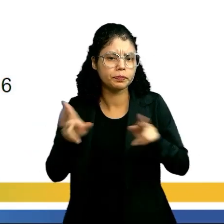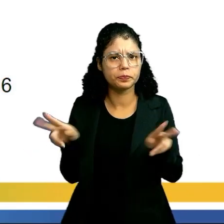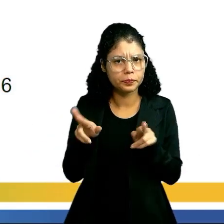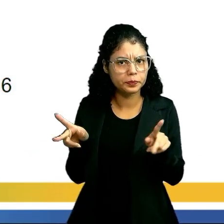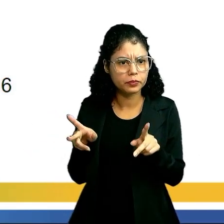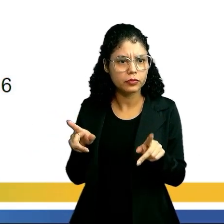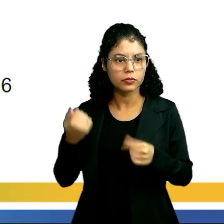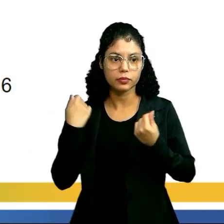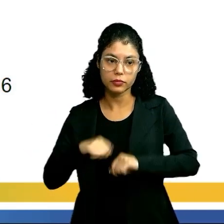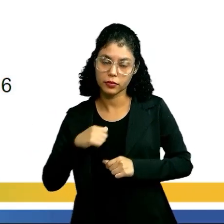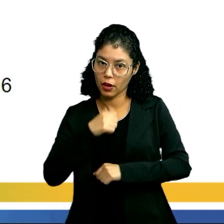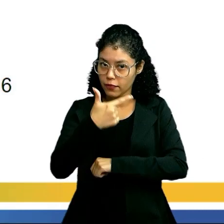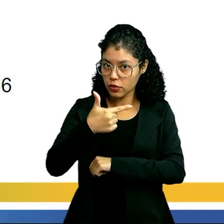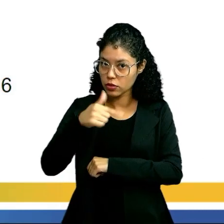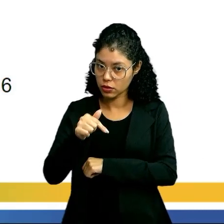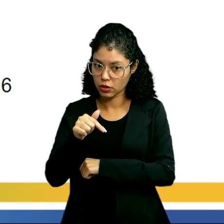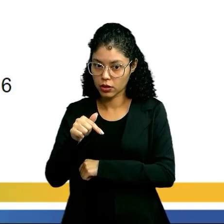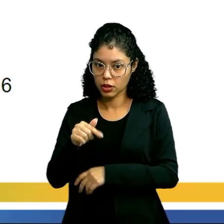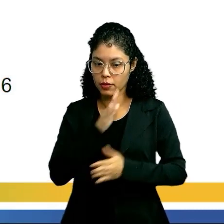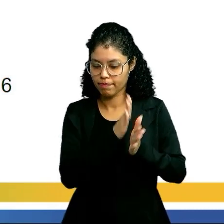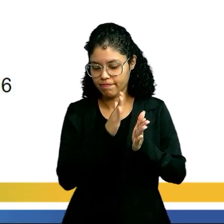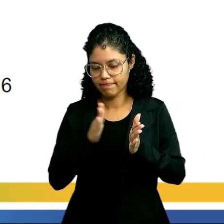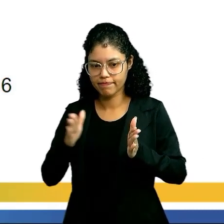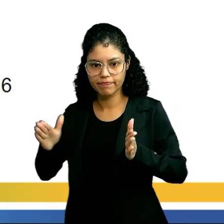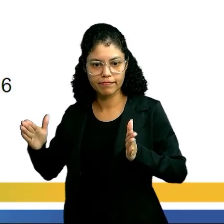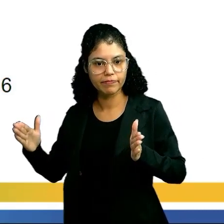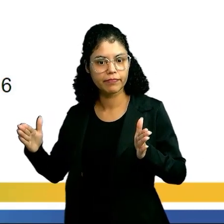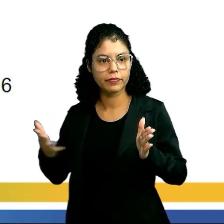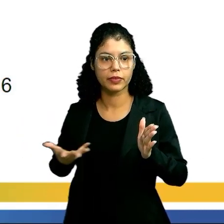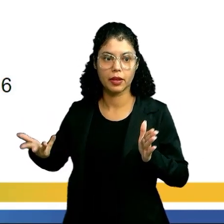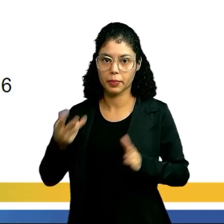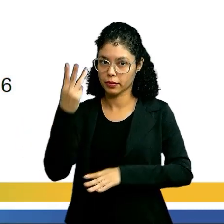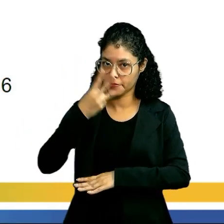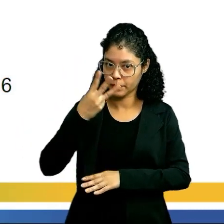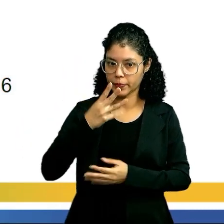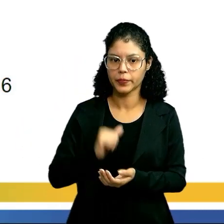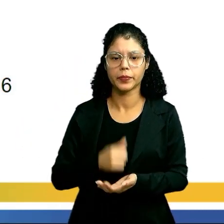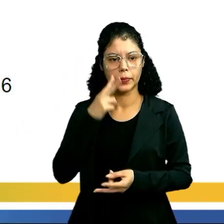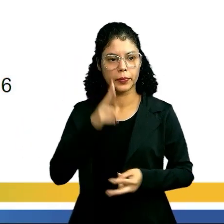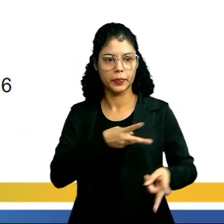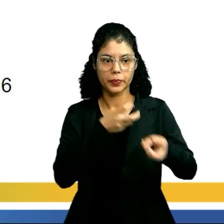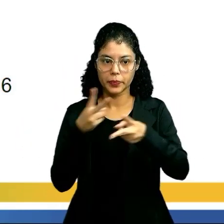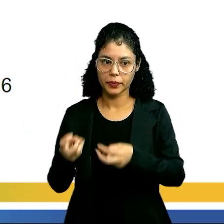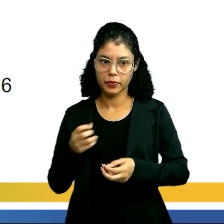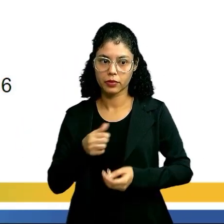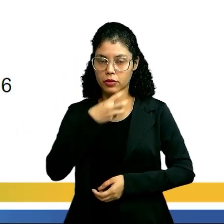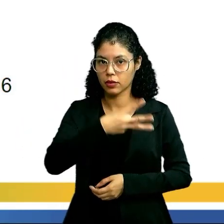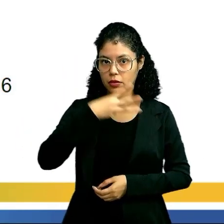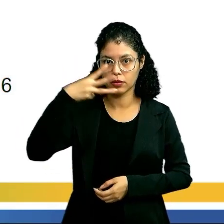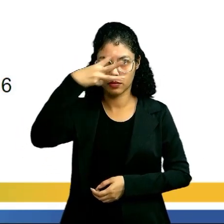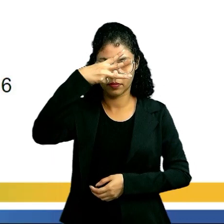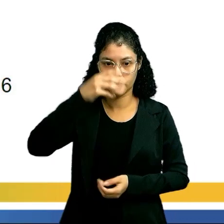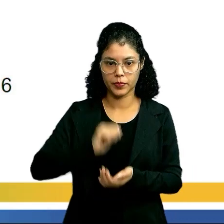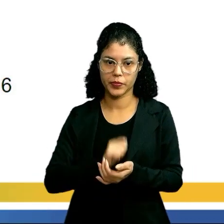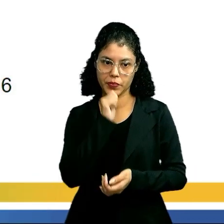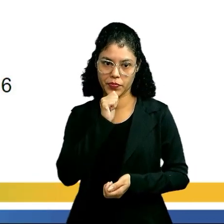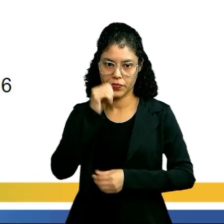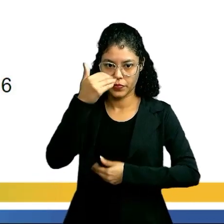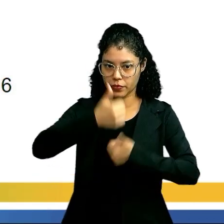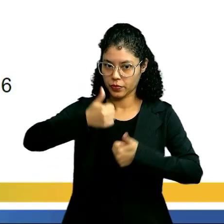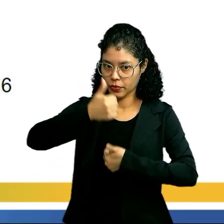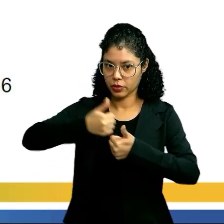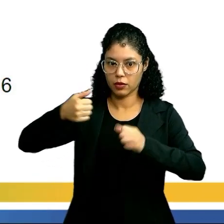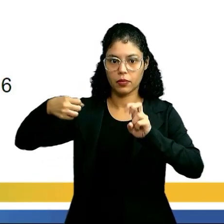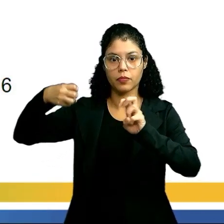diferença aqui? Tu vai ter que pegar o 27 e fatorar em função da base 3. Observe que 27 é igual a 3 ao cubo, então eu vou